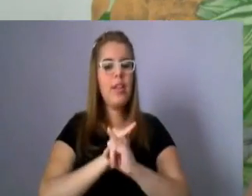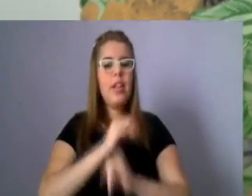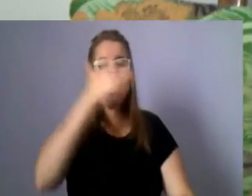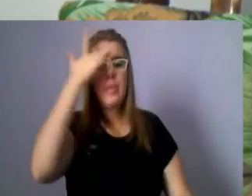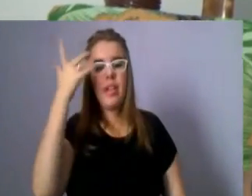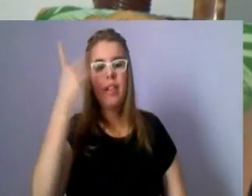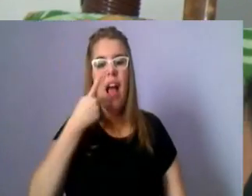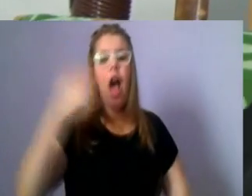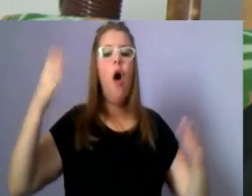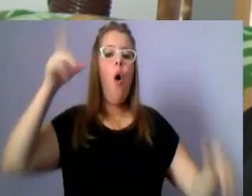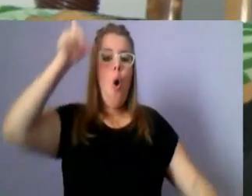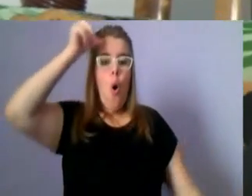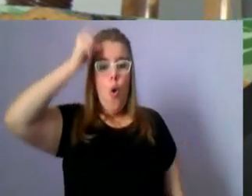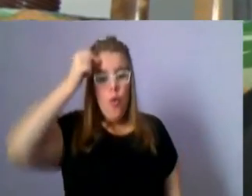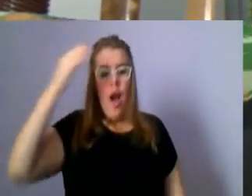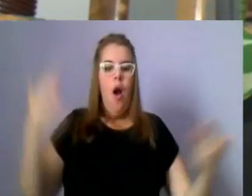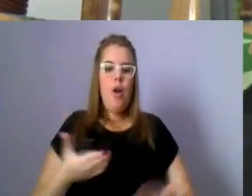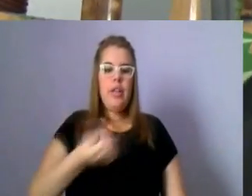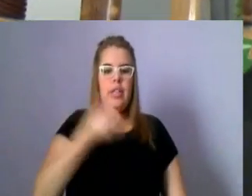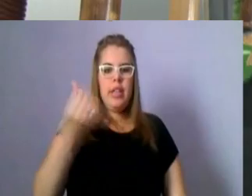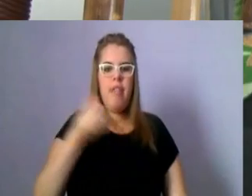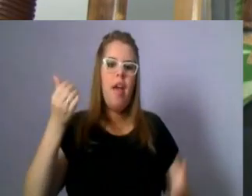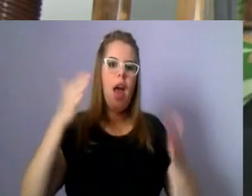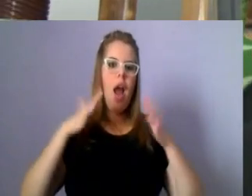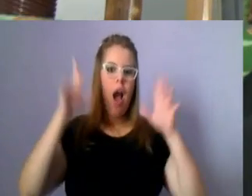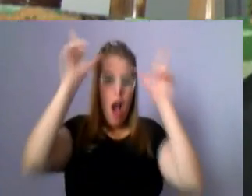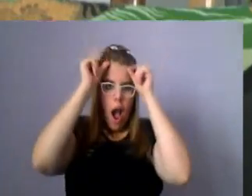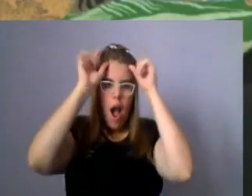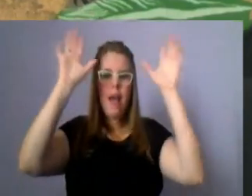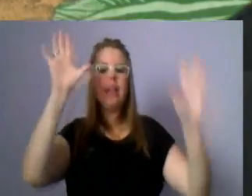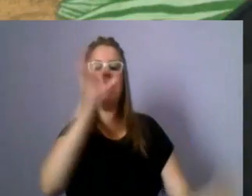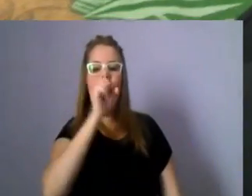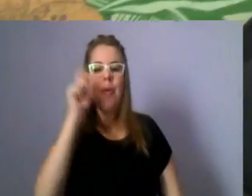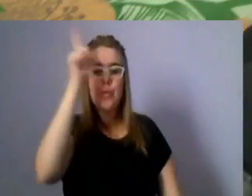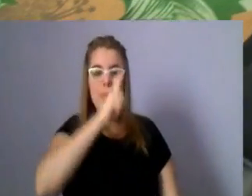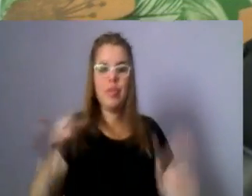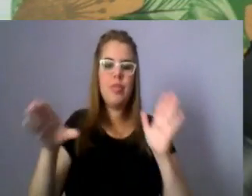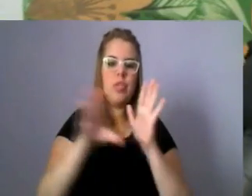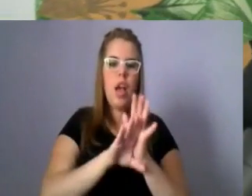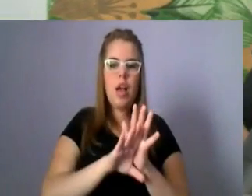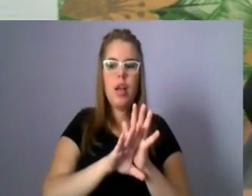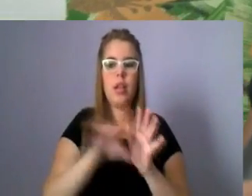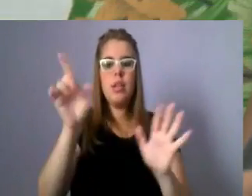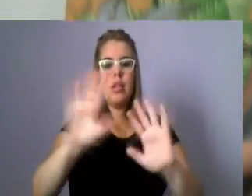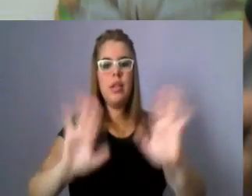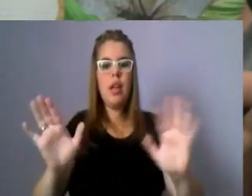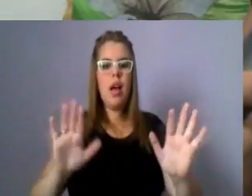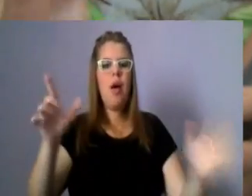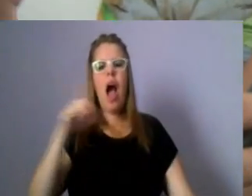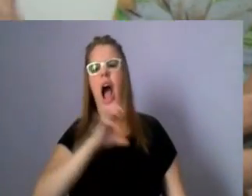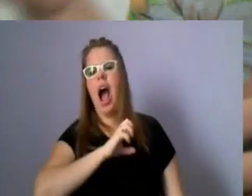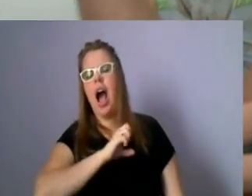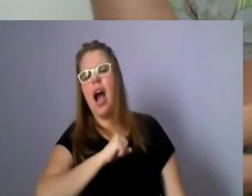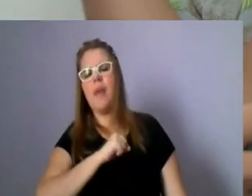pessoas dizem assim, ufa, hoje é sexta-feira, né? Porque, ai, que alívio, sábado e domingo tá chegando. E eu digo, não, eu adoro